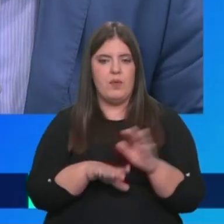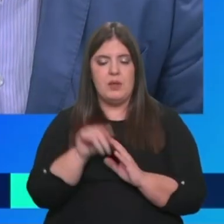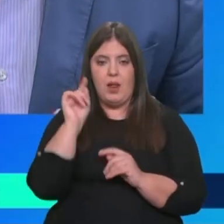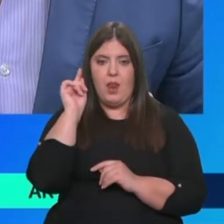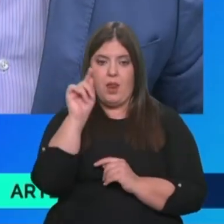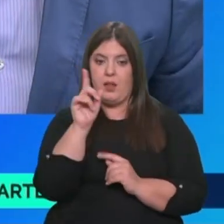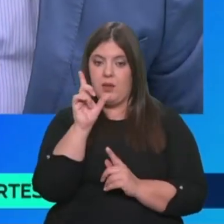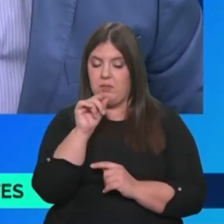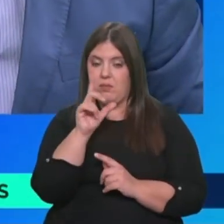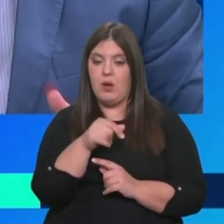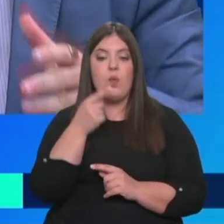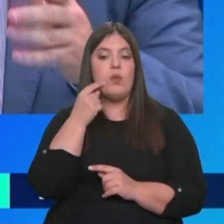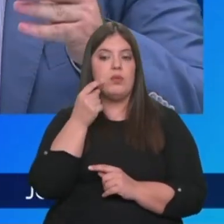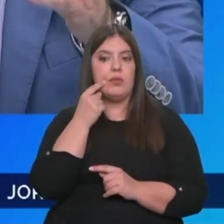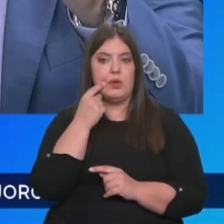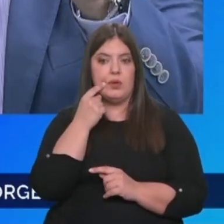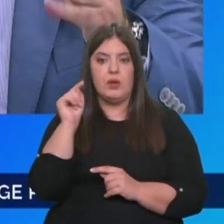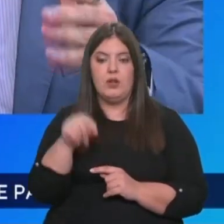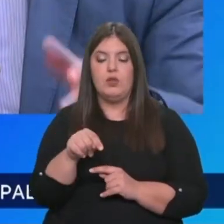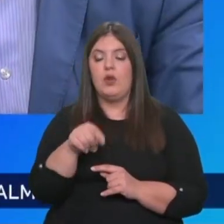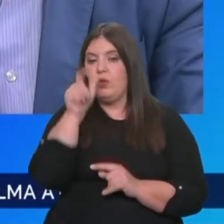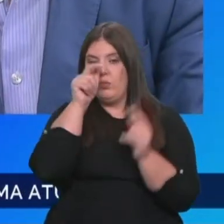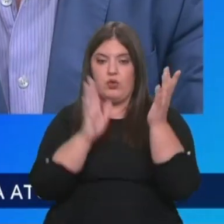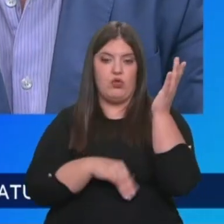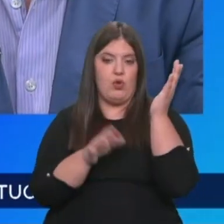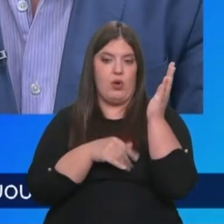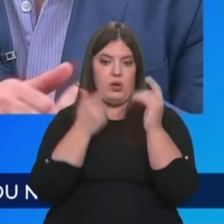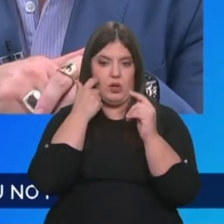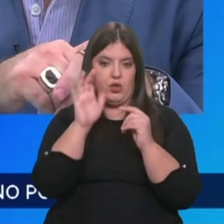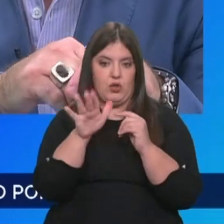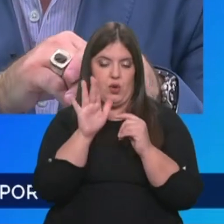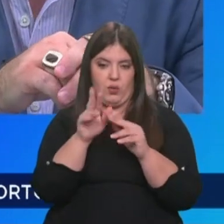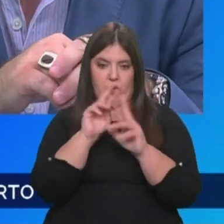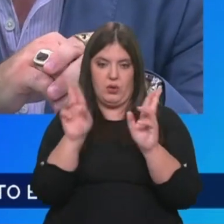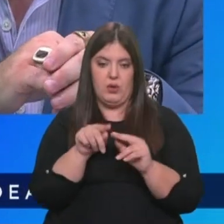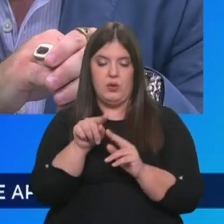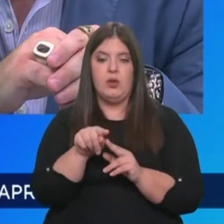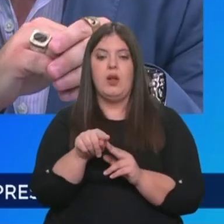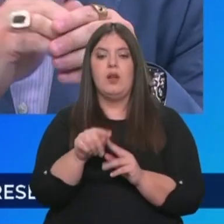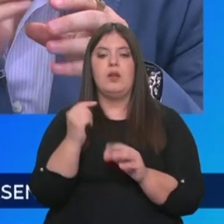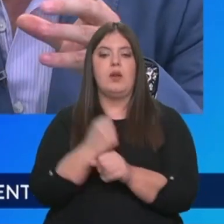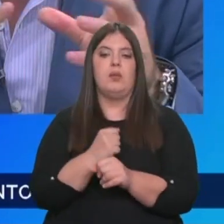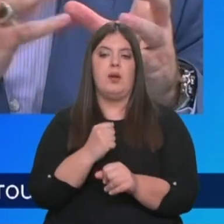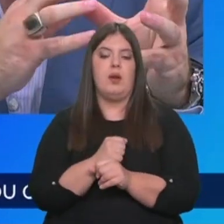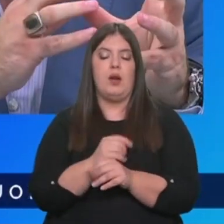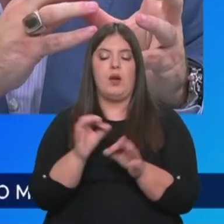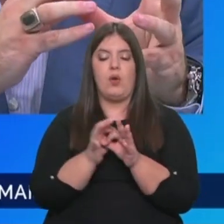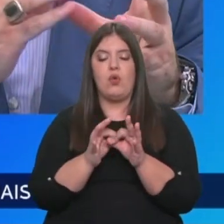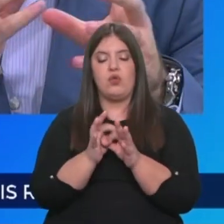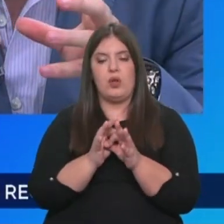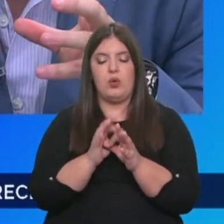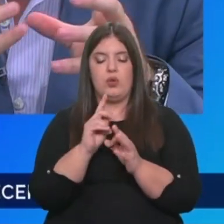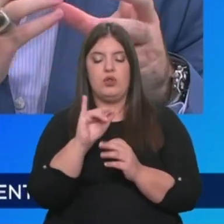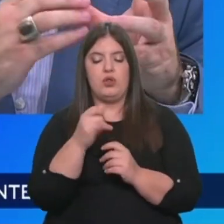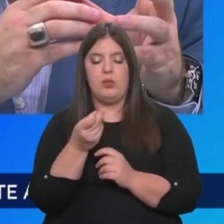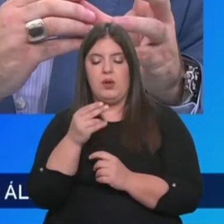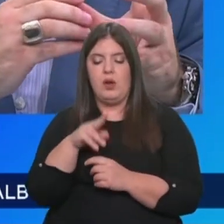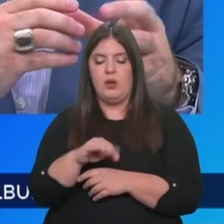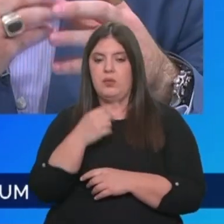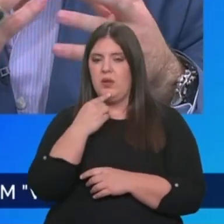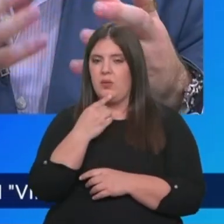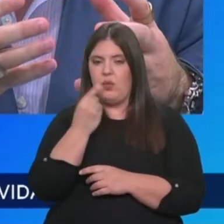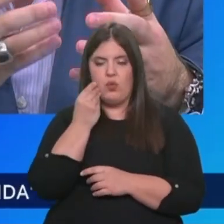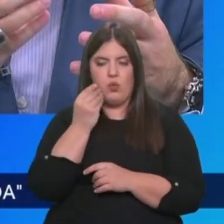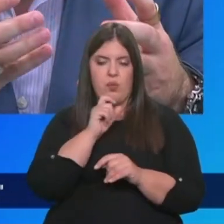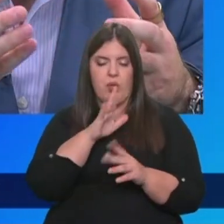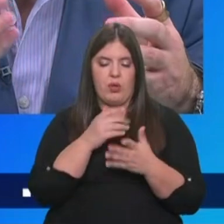já nesta quarta-feira, os astronautas que estão na Estação Espacial Internacional estiveram a trabalhar com células estaminais, para tentar perceber como é que as células estaminais